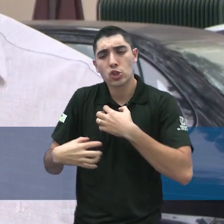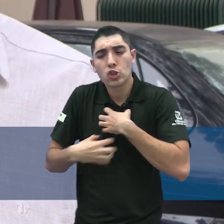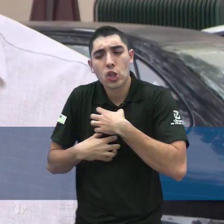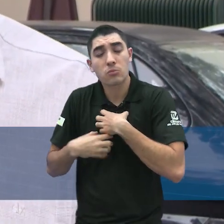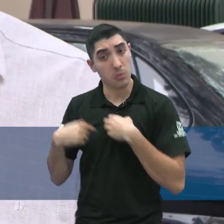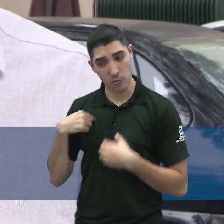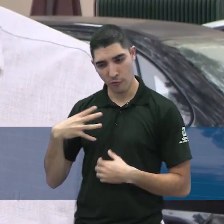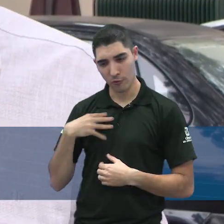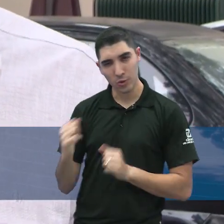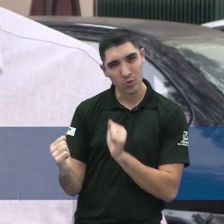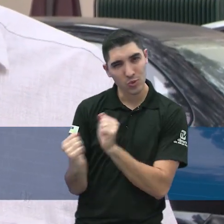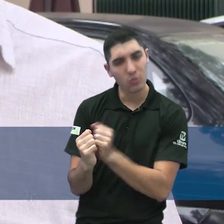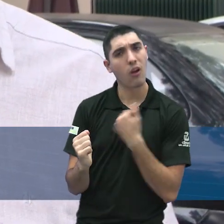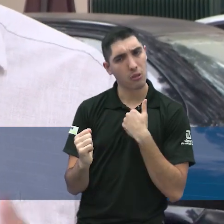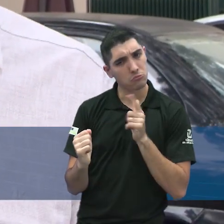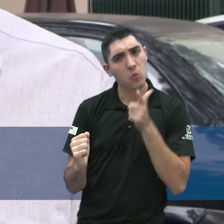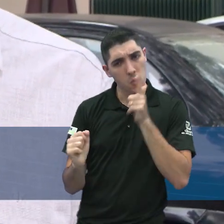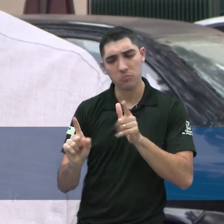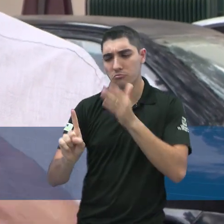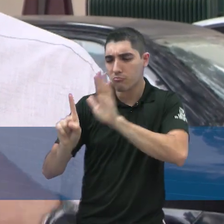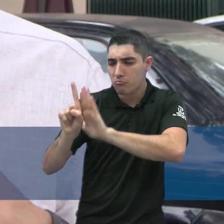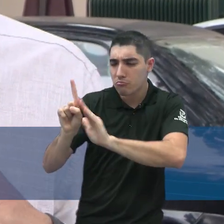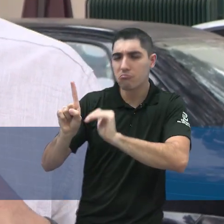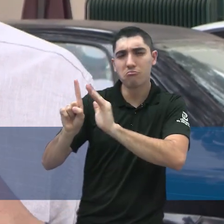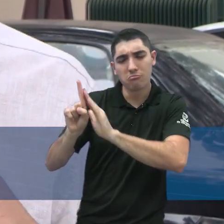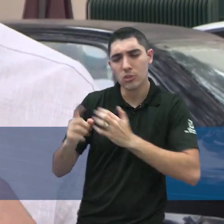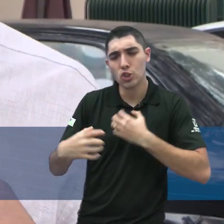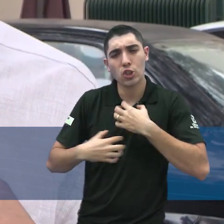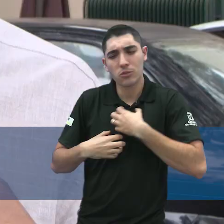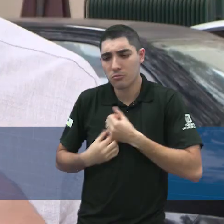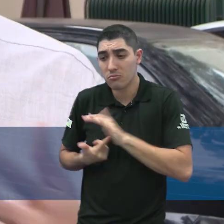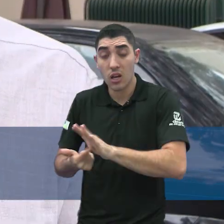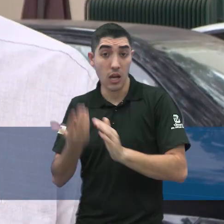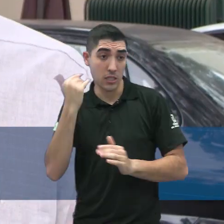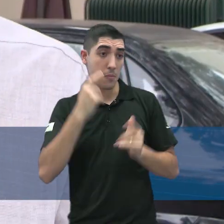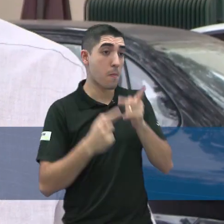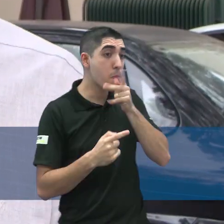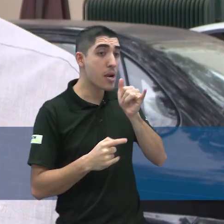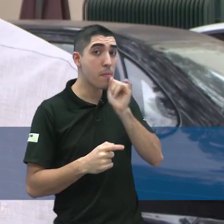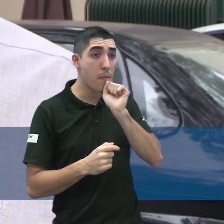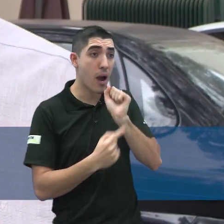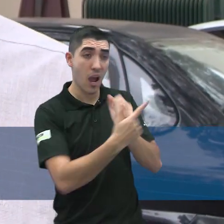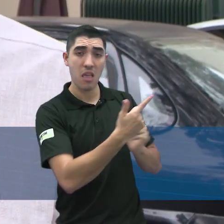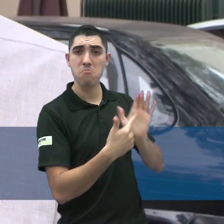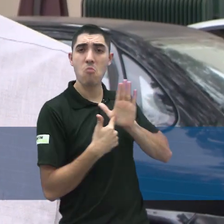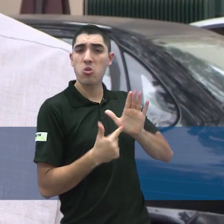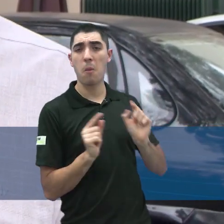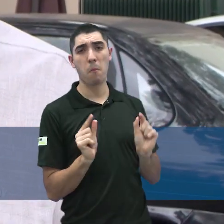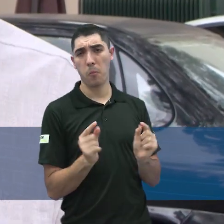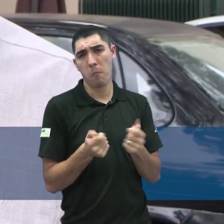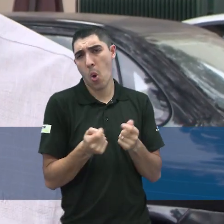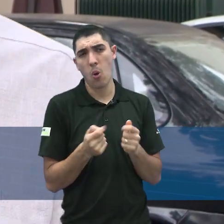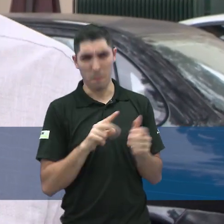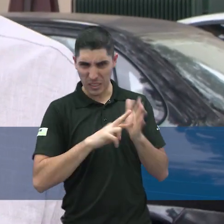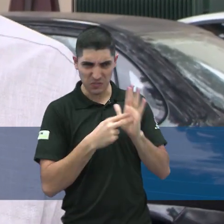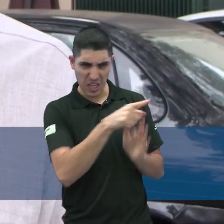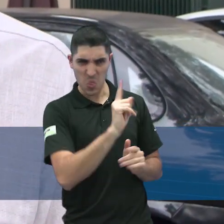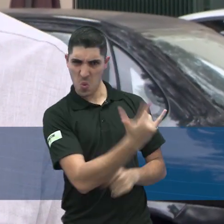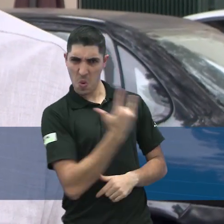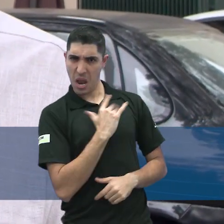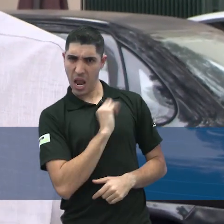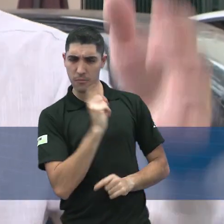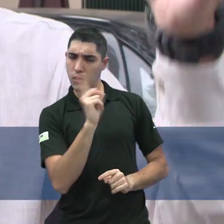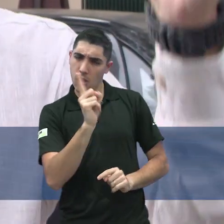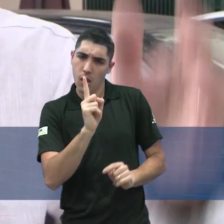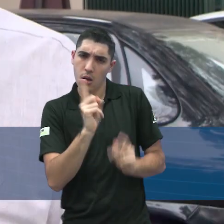os meus filhos do que meus pais comigo. Não quer dizer que eles não sentiam nada. E da mesma forma